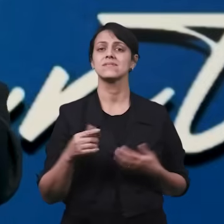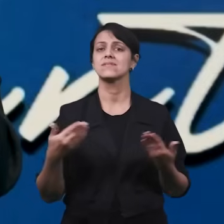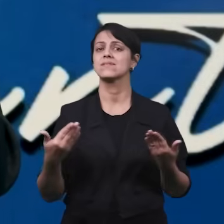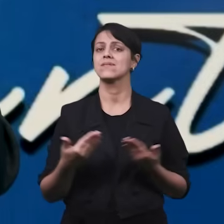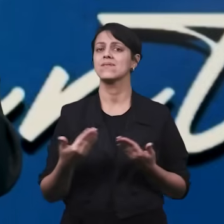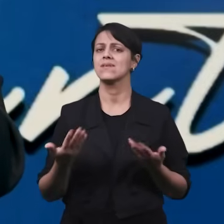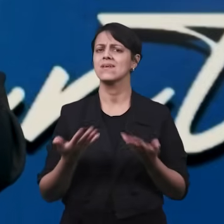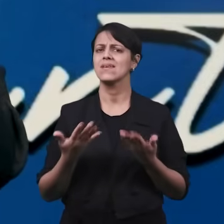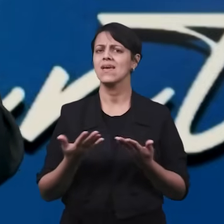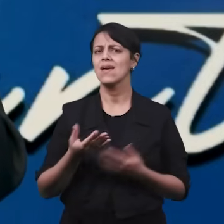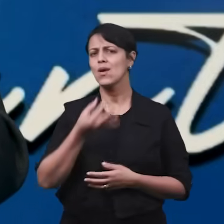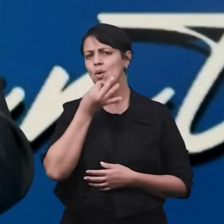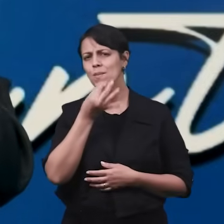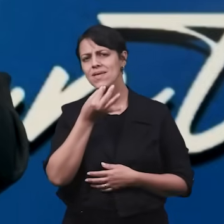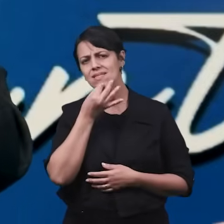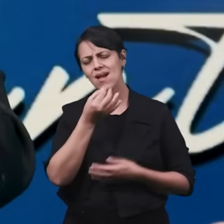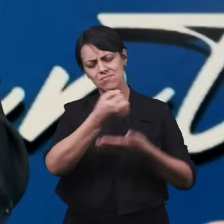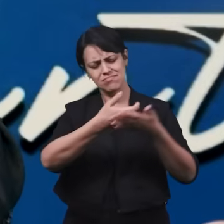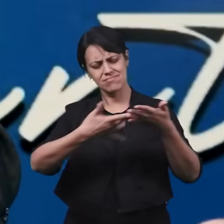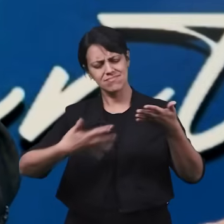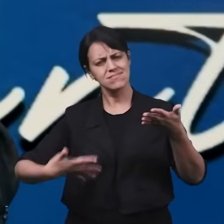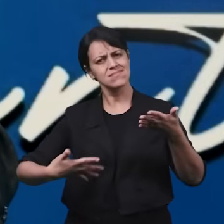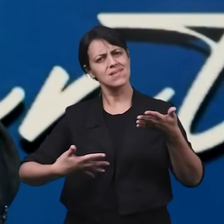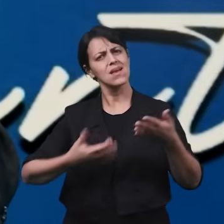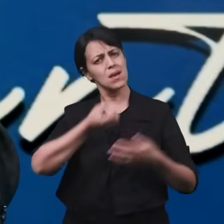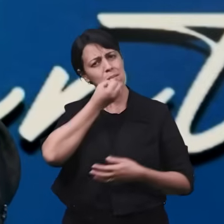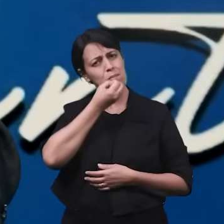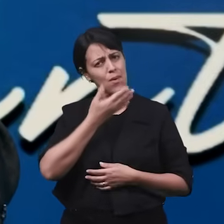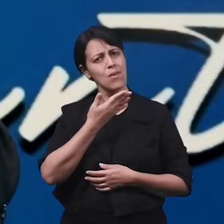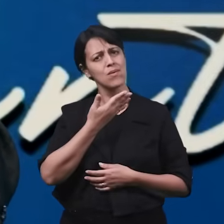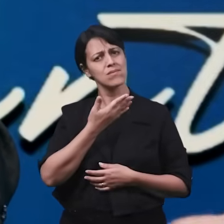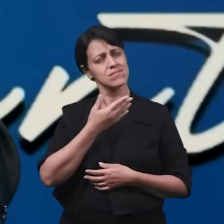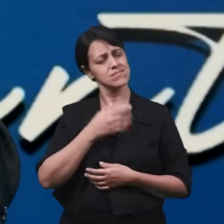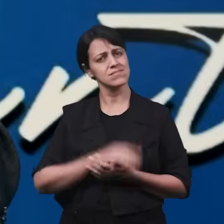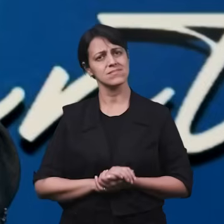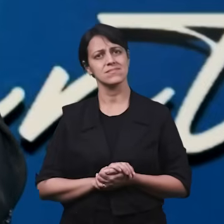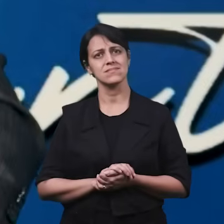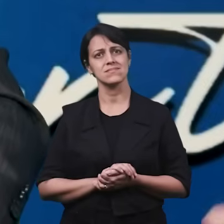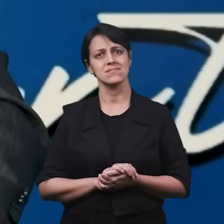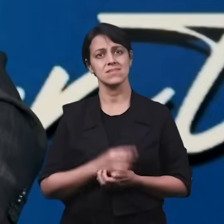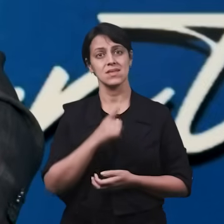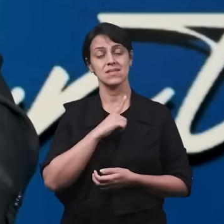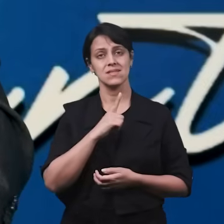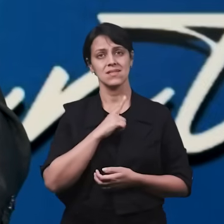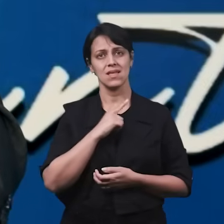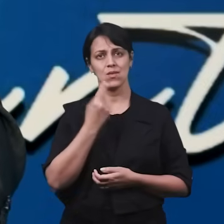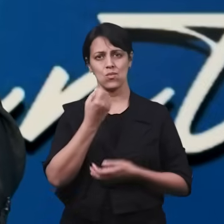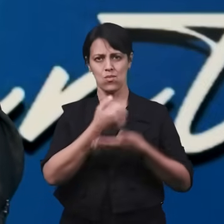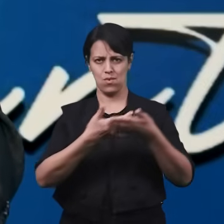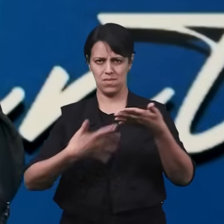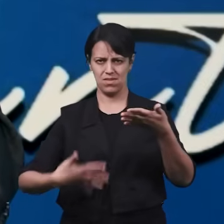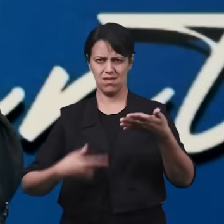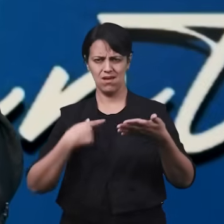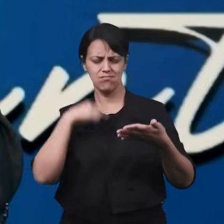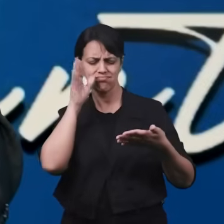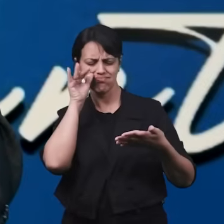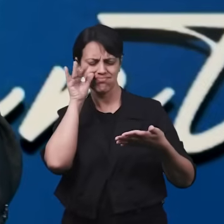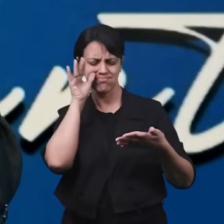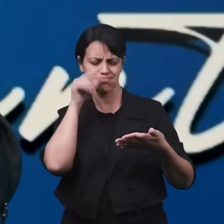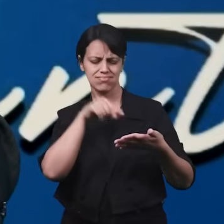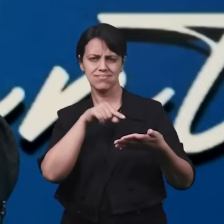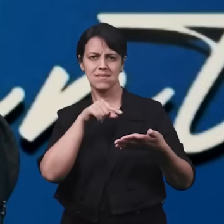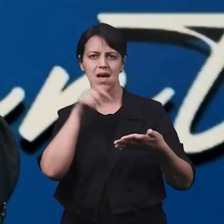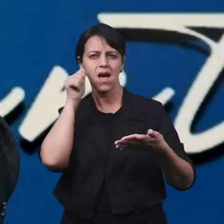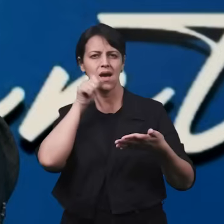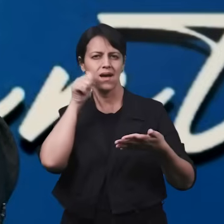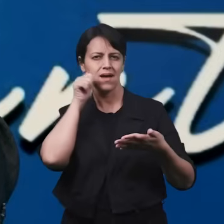querendo fazer seu comentário, entre lá, faça um comentário, isso é bom para nós. Aliás, eu tenho aqui um comentário que eu achei muito interessante, de